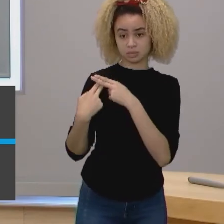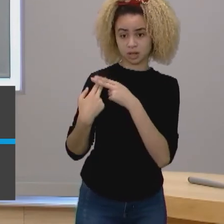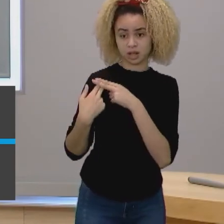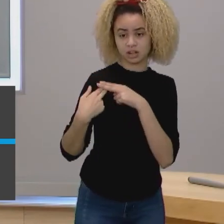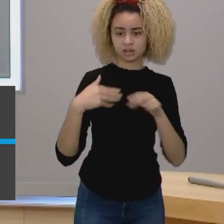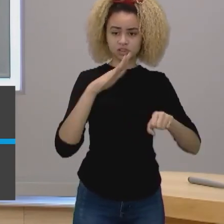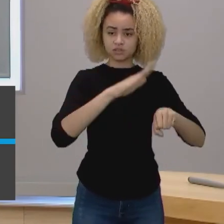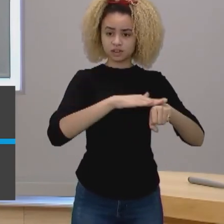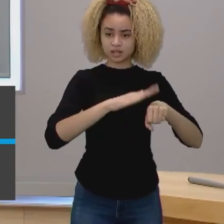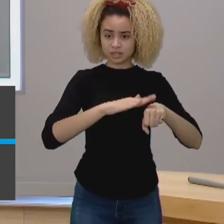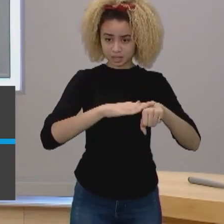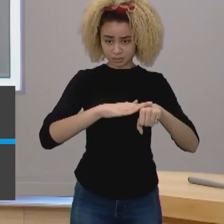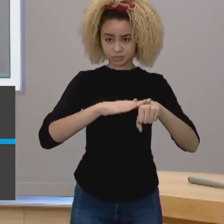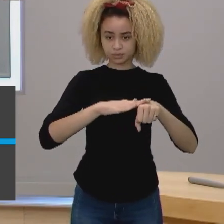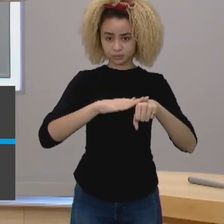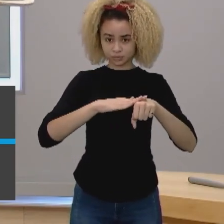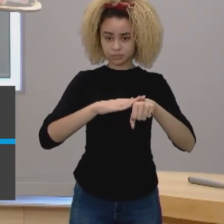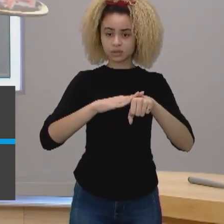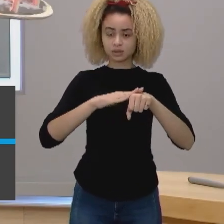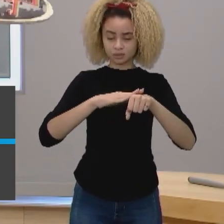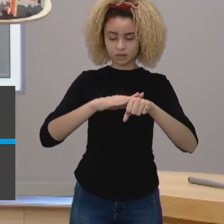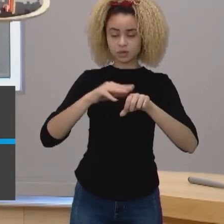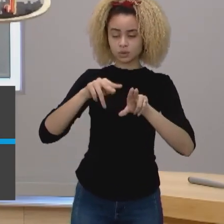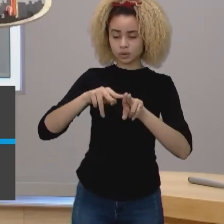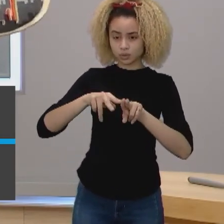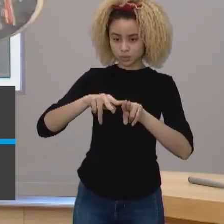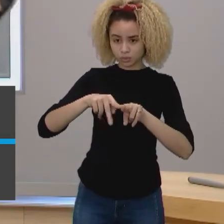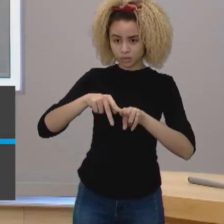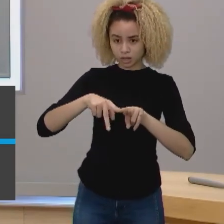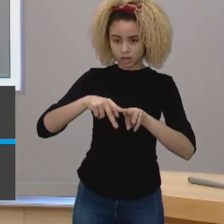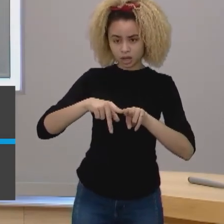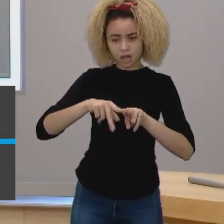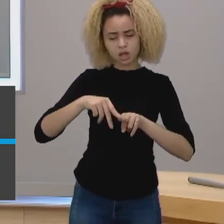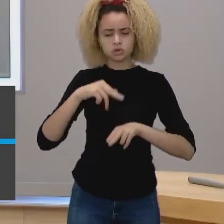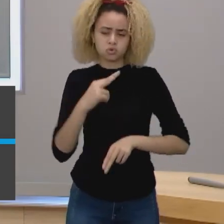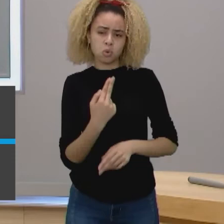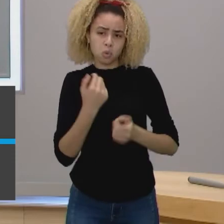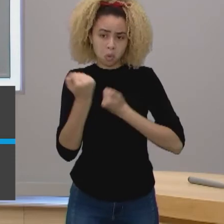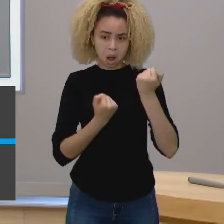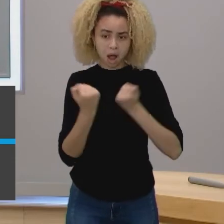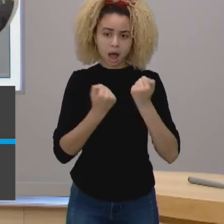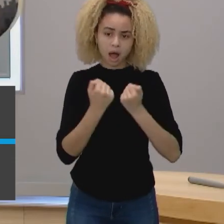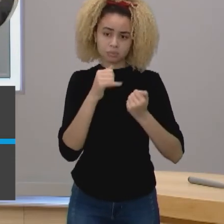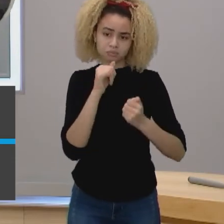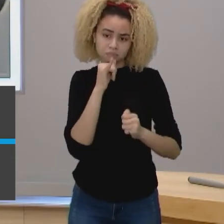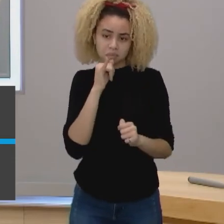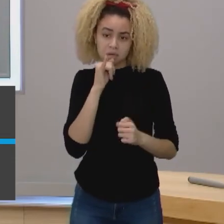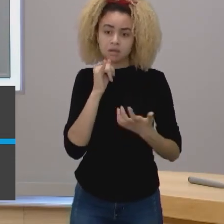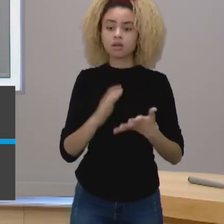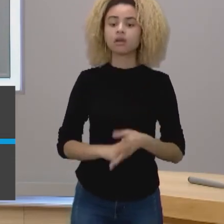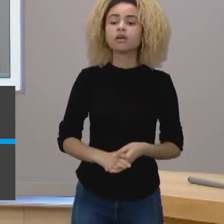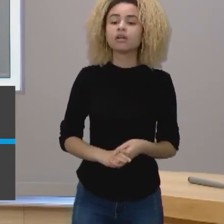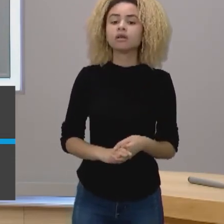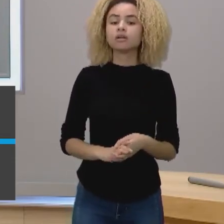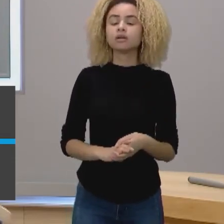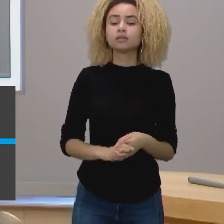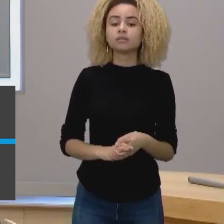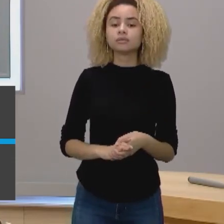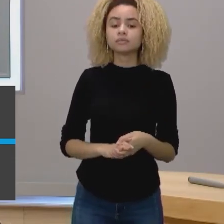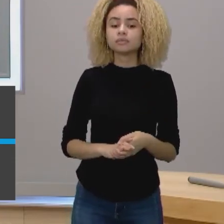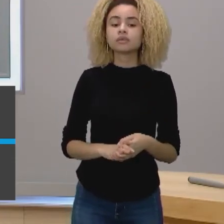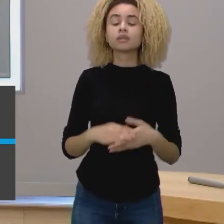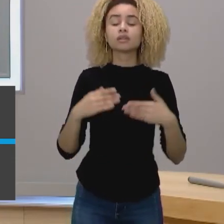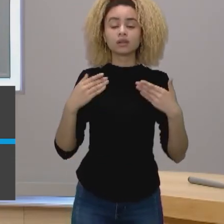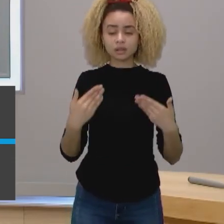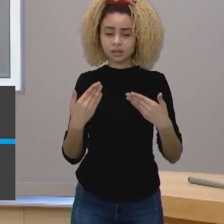de fazer o skate, né, ou o carro, né, que a gente estava falando também de carro, e concentrando